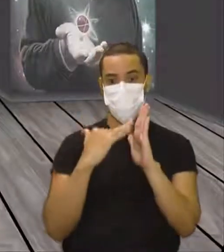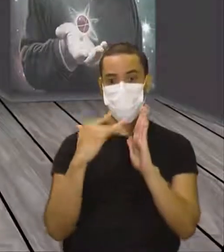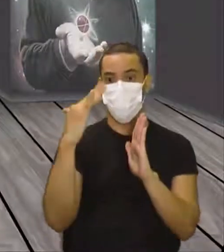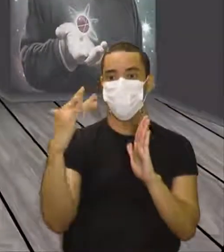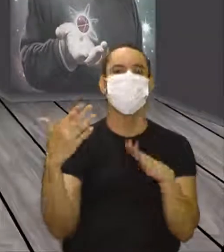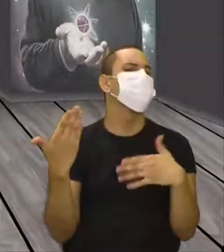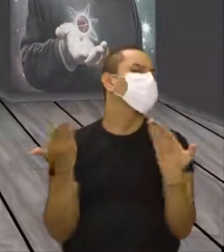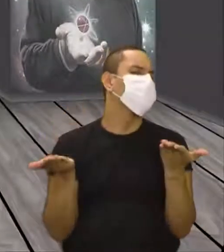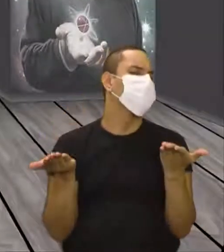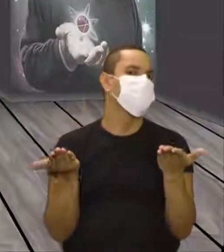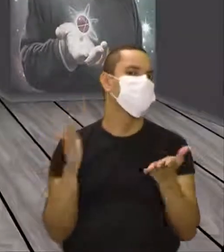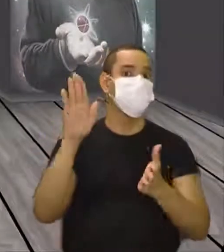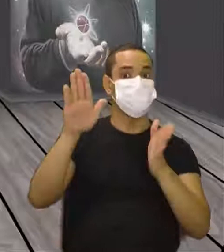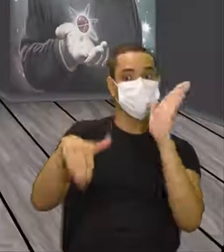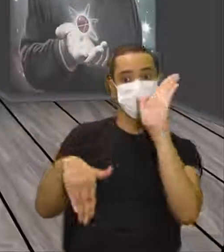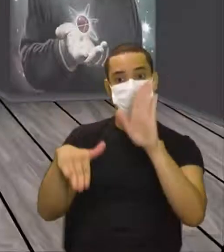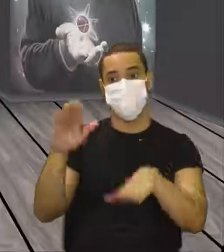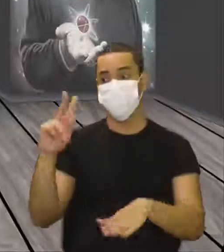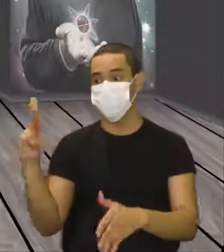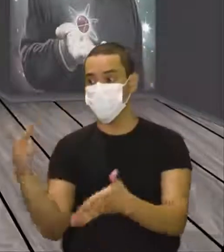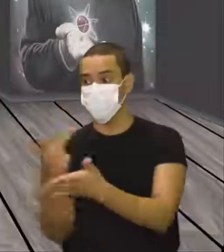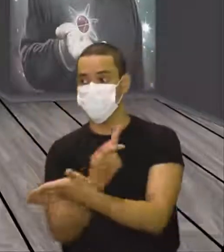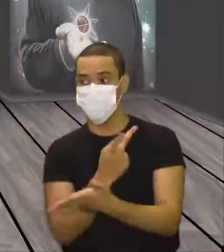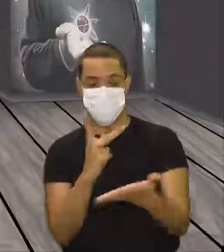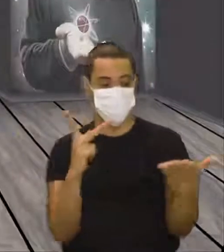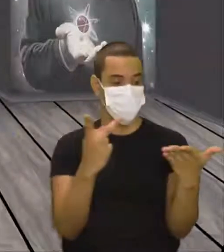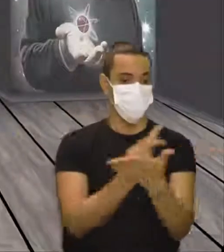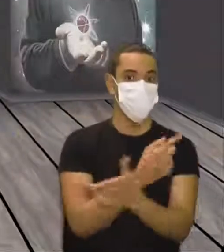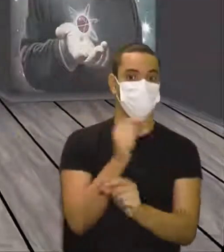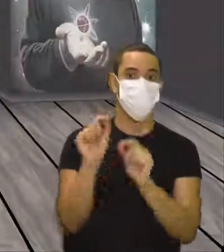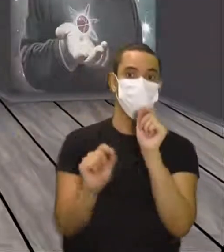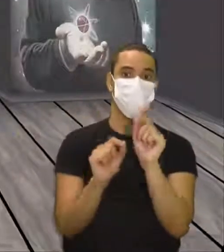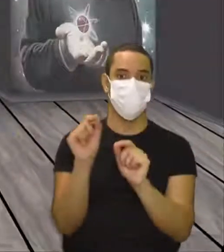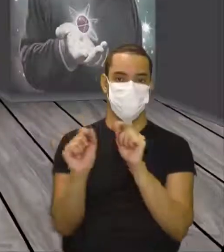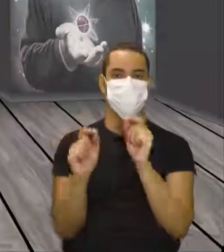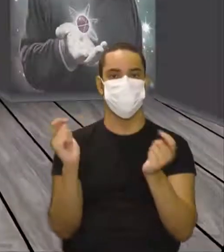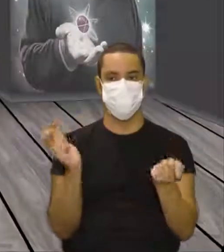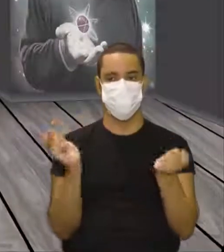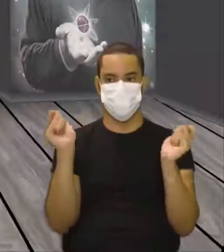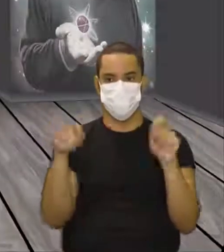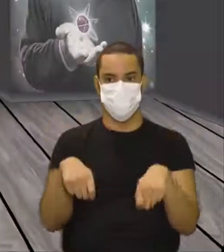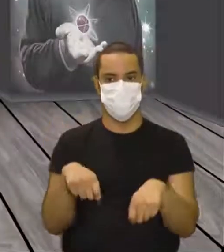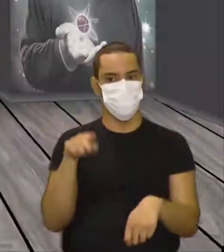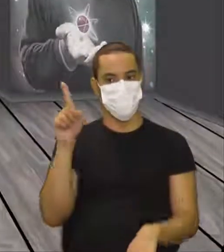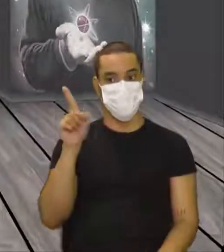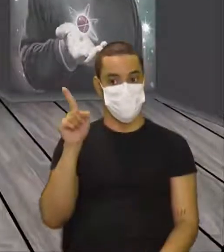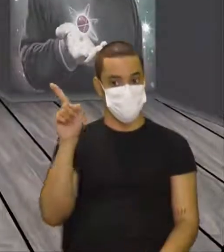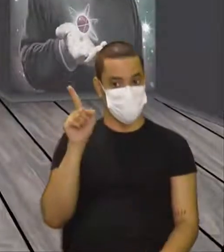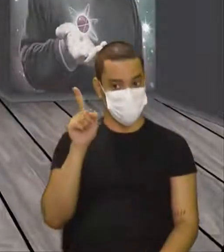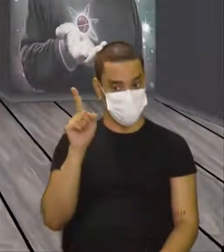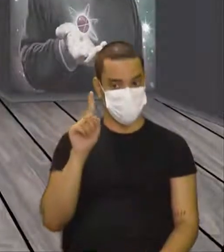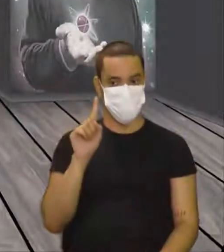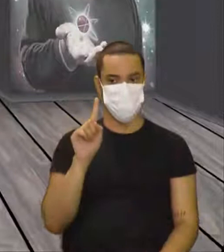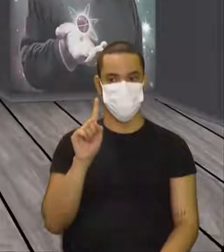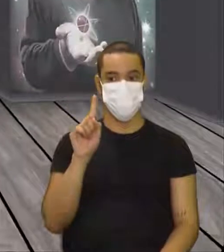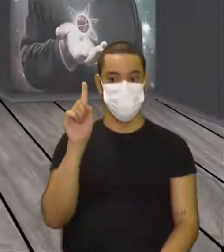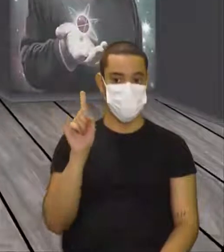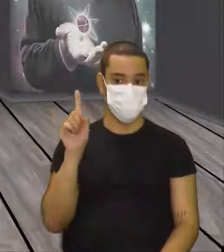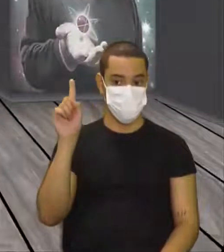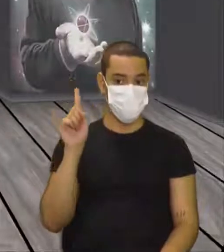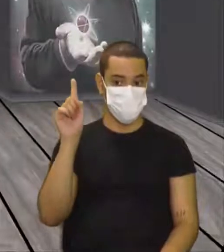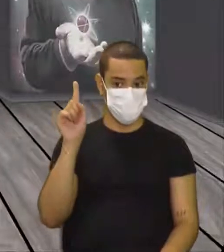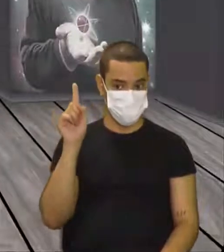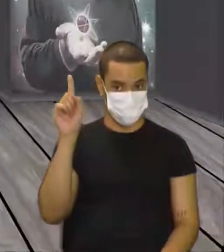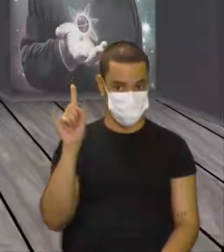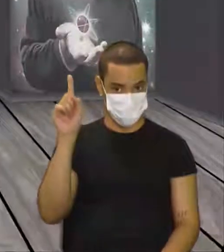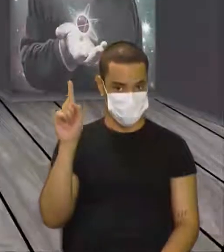Você vai entender, depende da situação. Dependendo da situação, você vai tratar. Ele não conseguiu, mas aí ele criou a relatividade